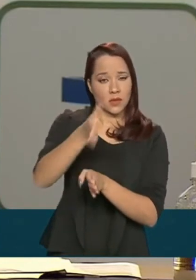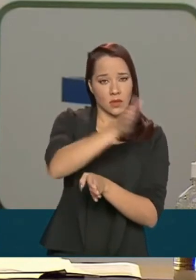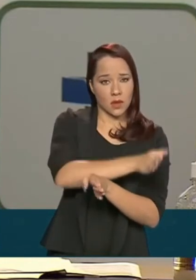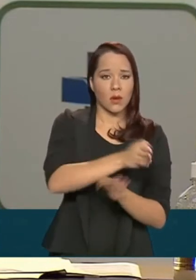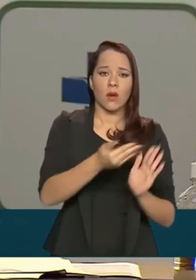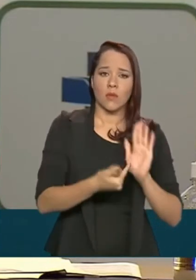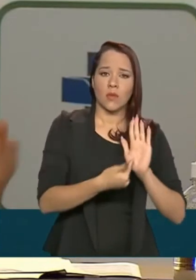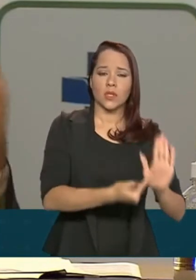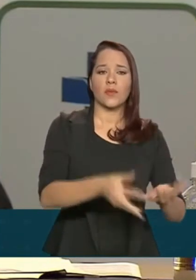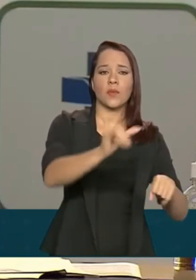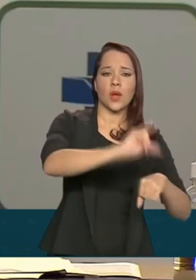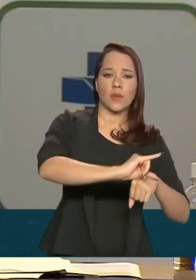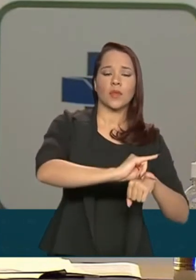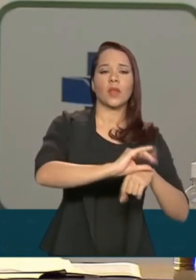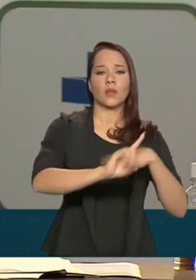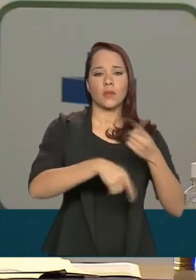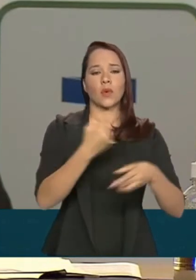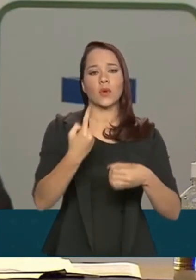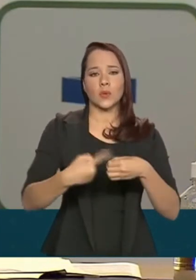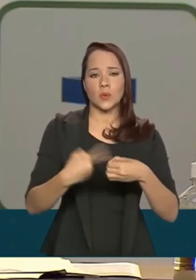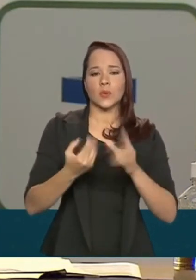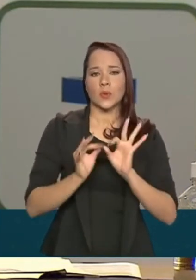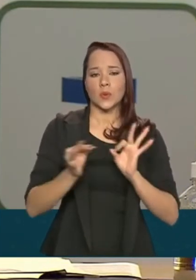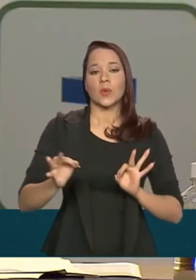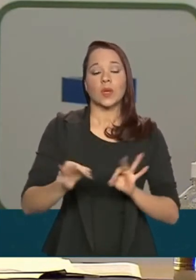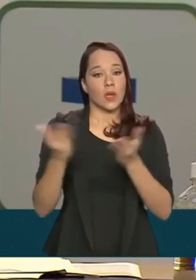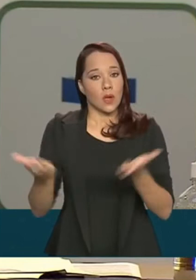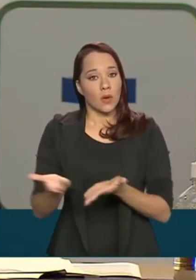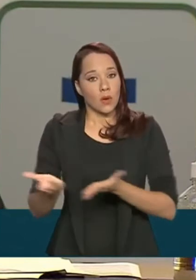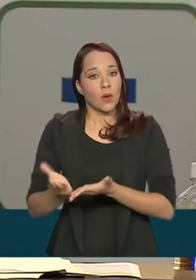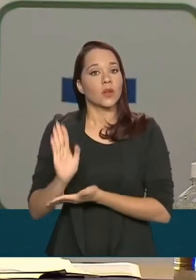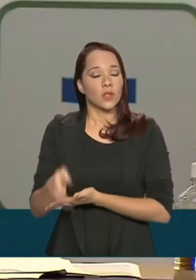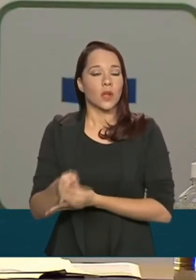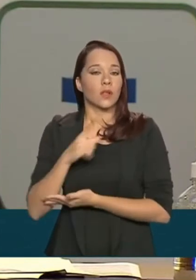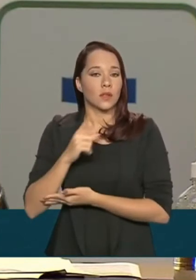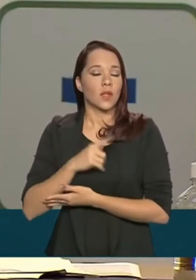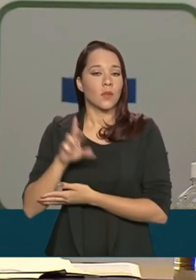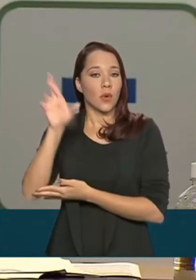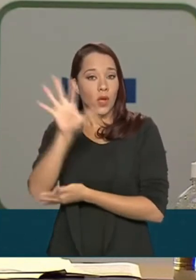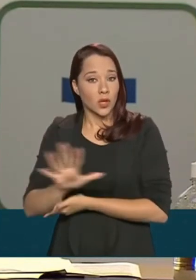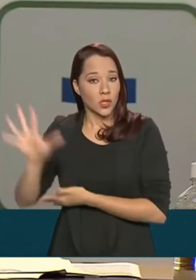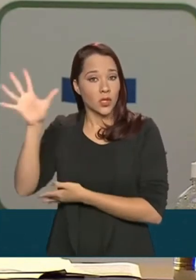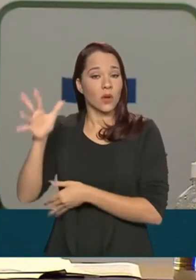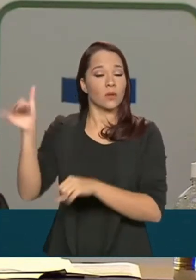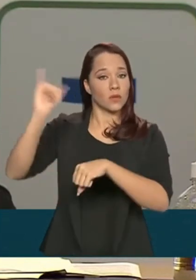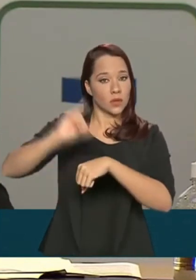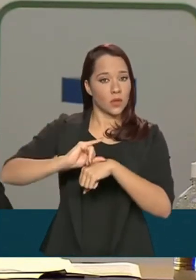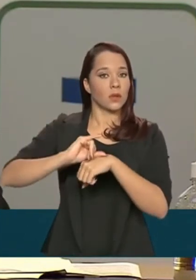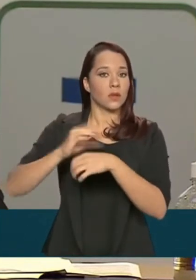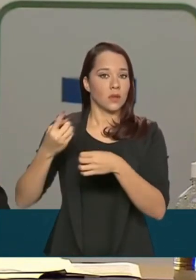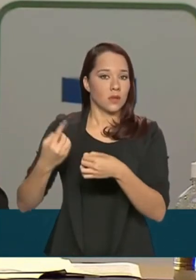trazia por capital e o interior do Brasil, e dessa vez agora nós estamos trazendo por região metropolitana,